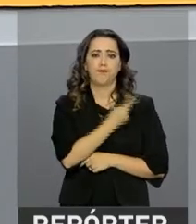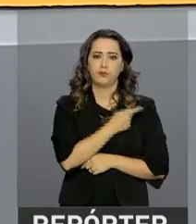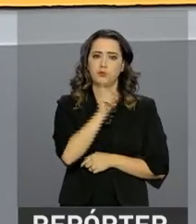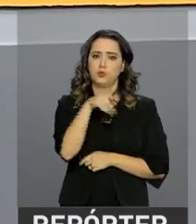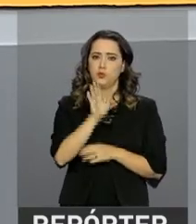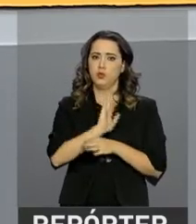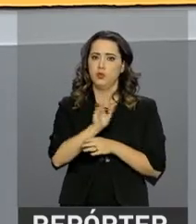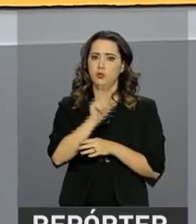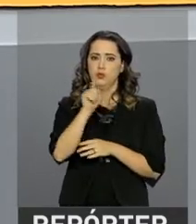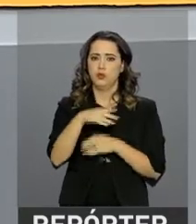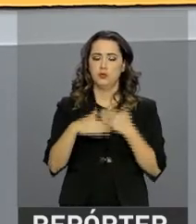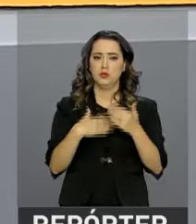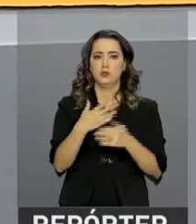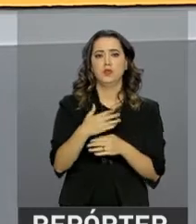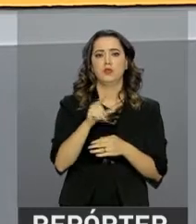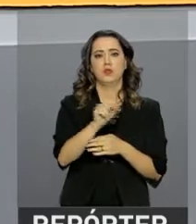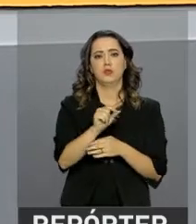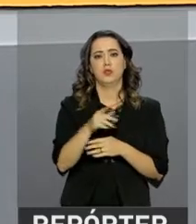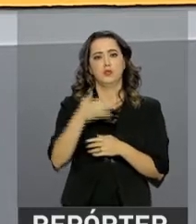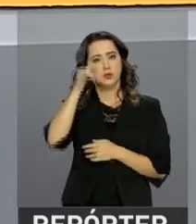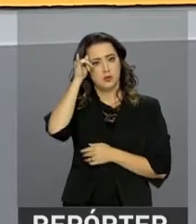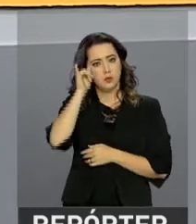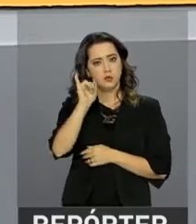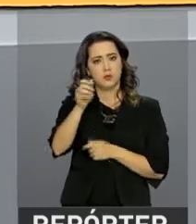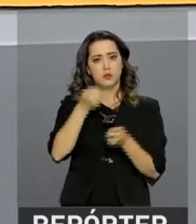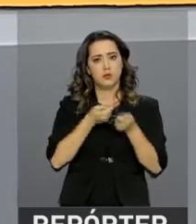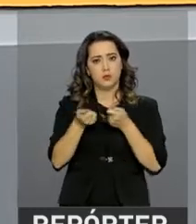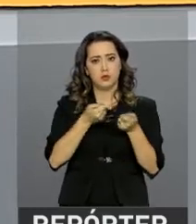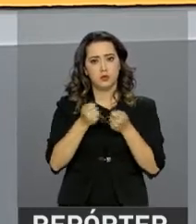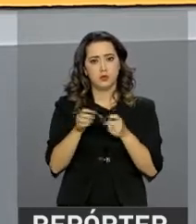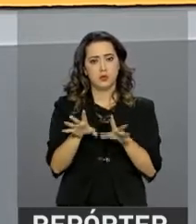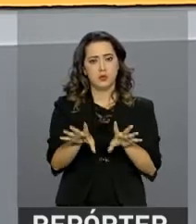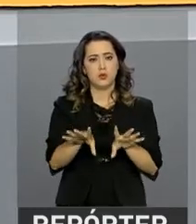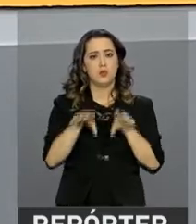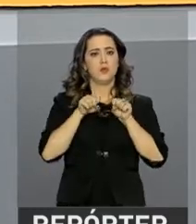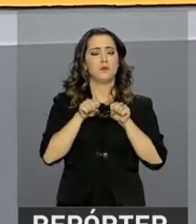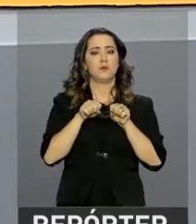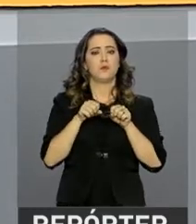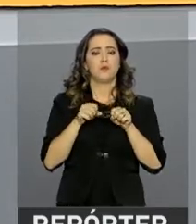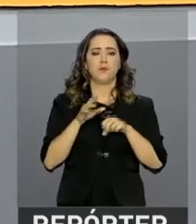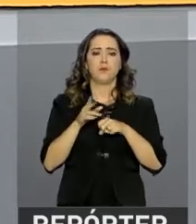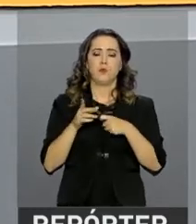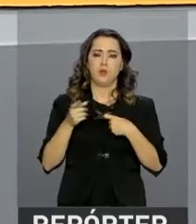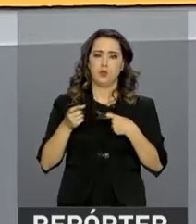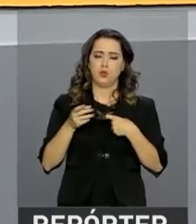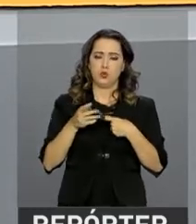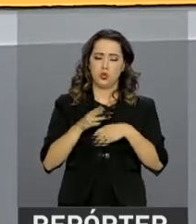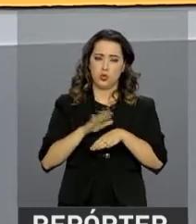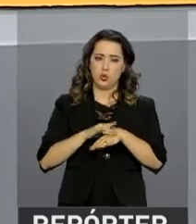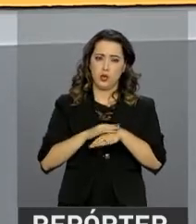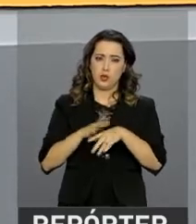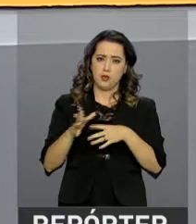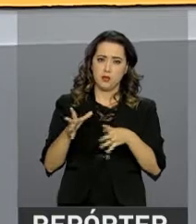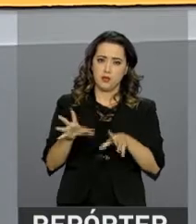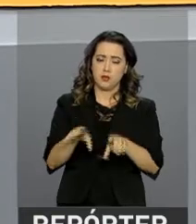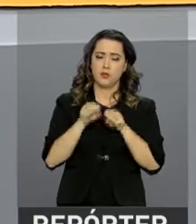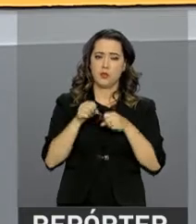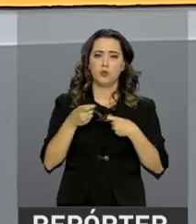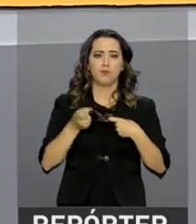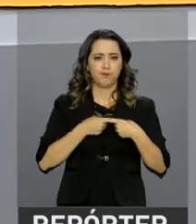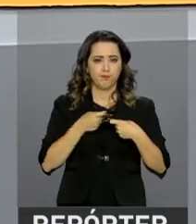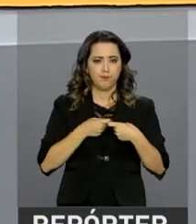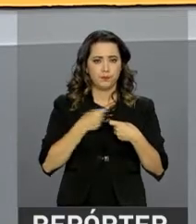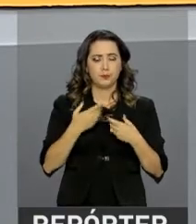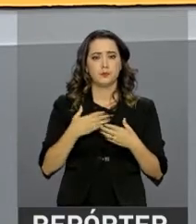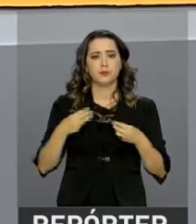filme é uma produção do Departamento de Vigilância, Prevenção e Controle das Infecções Sexualmente Transmissíveis do